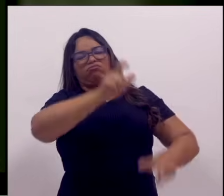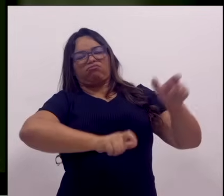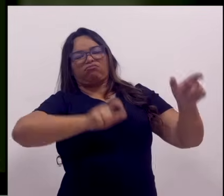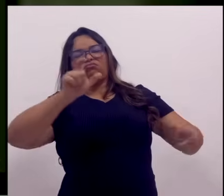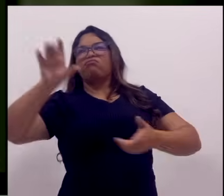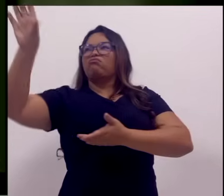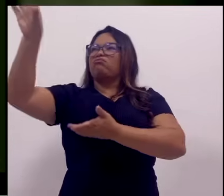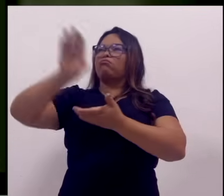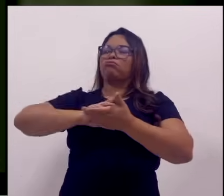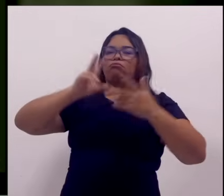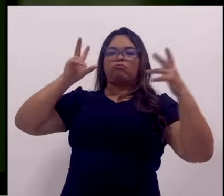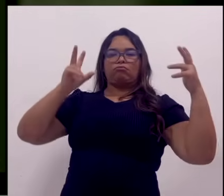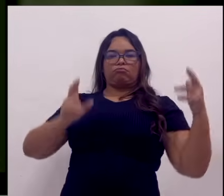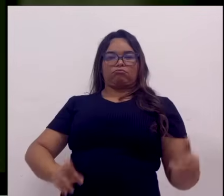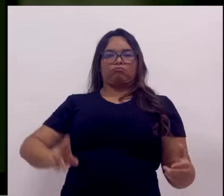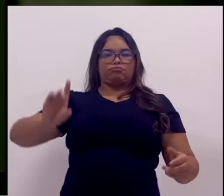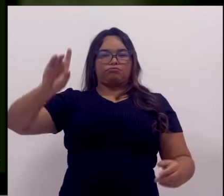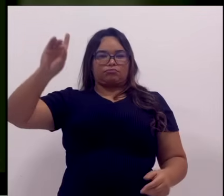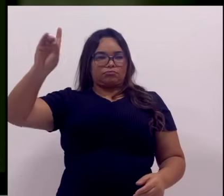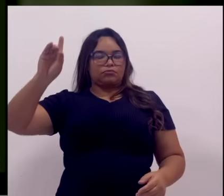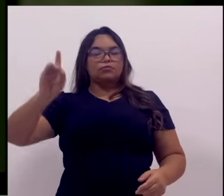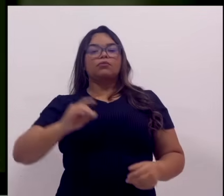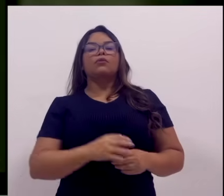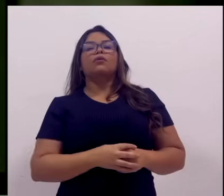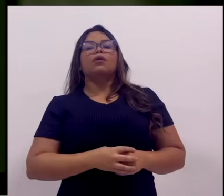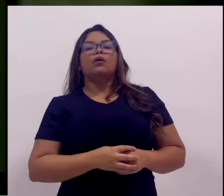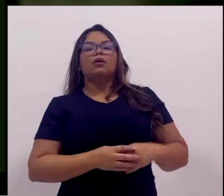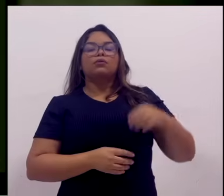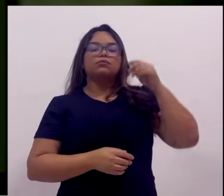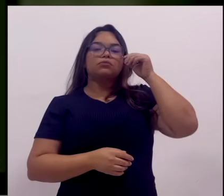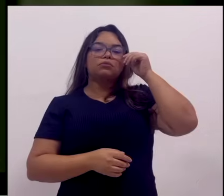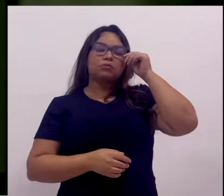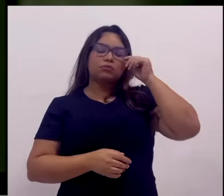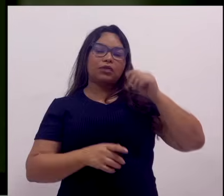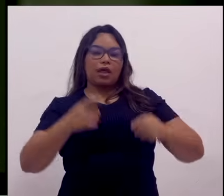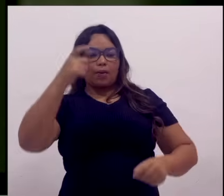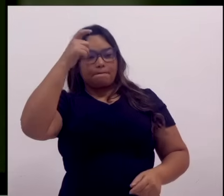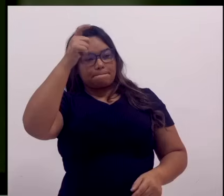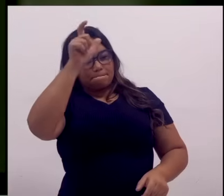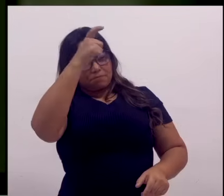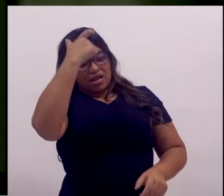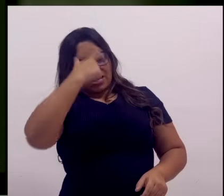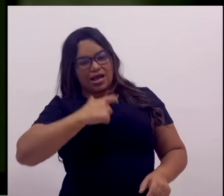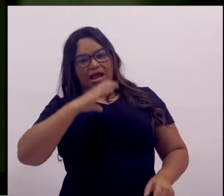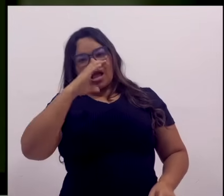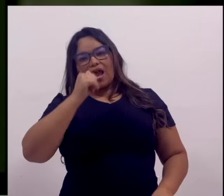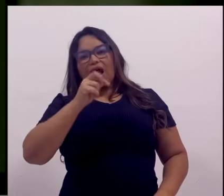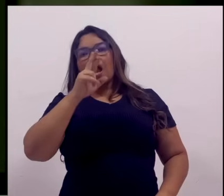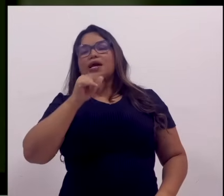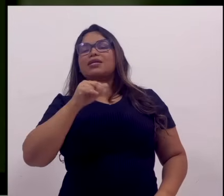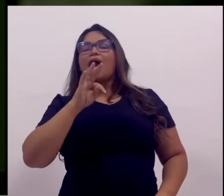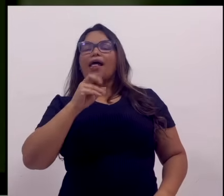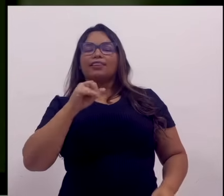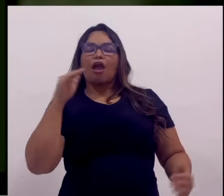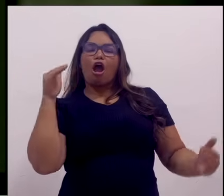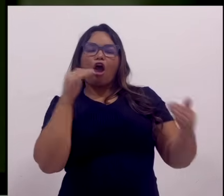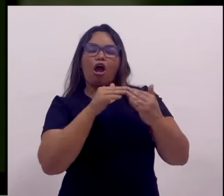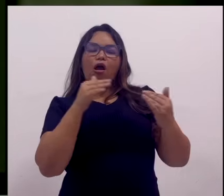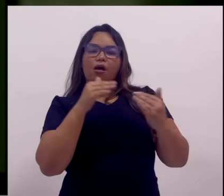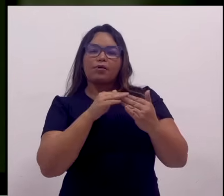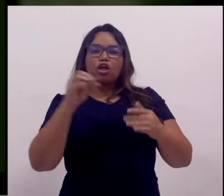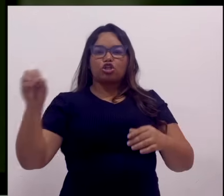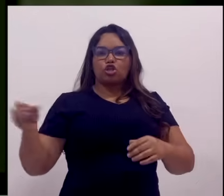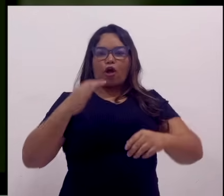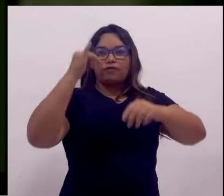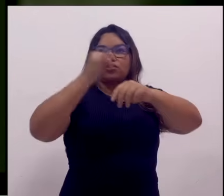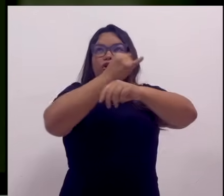ele, e o nome da cidade do meu Deus. Ali está o caráter do meu povo, que é a Nova Jerusalém, que desceu